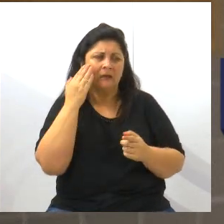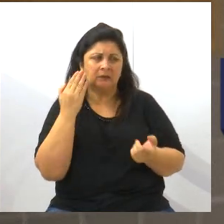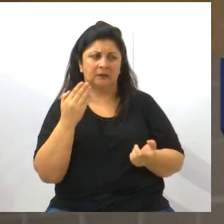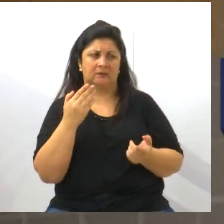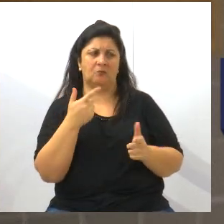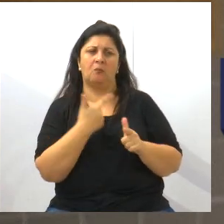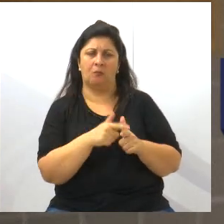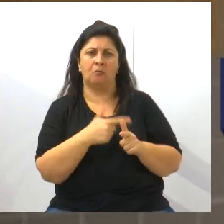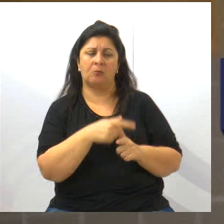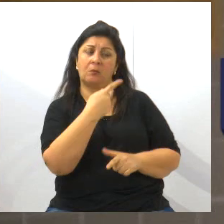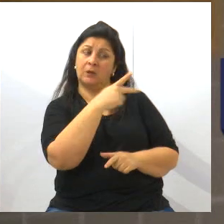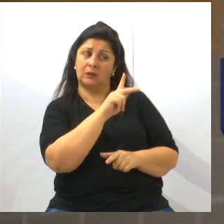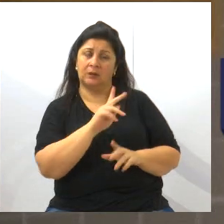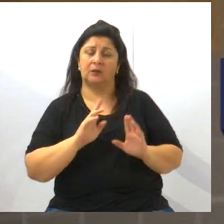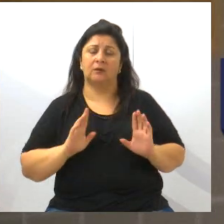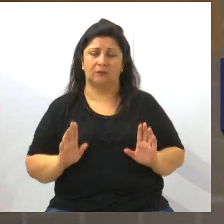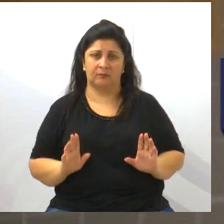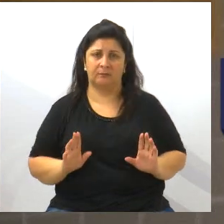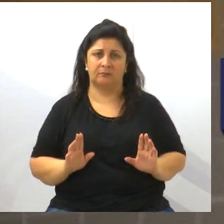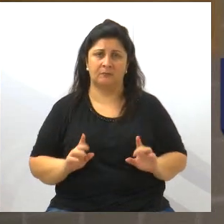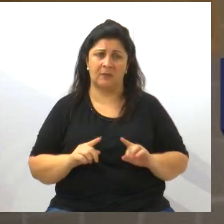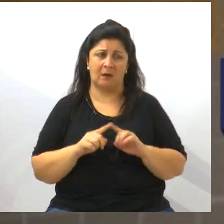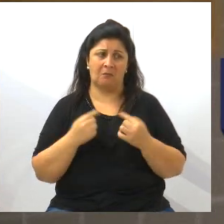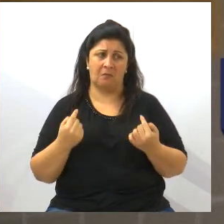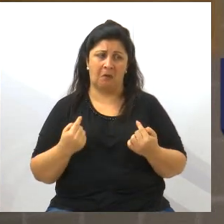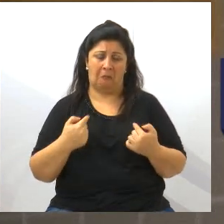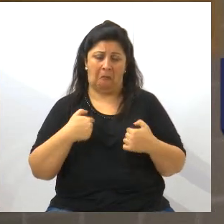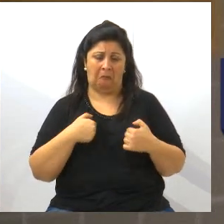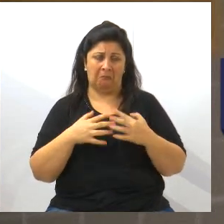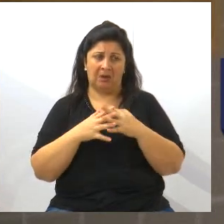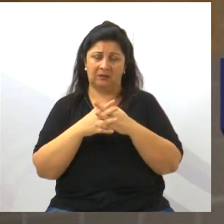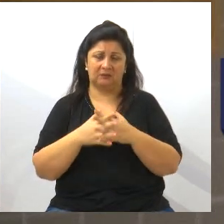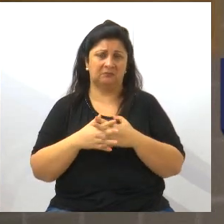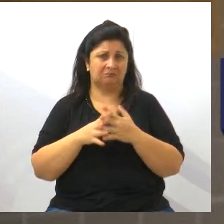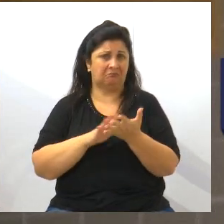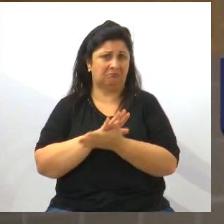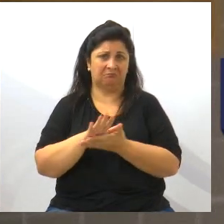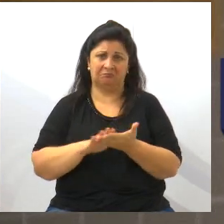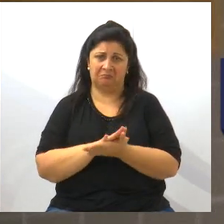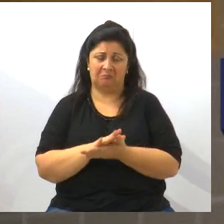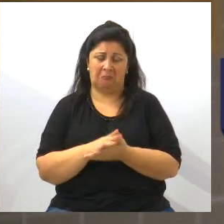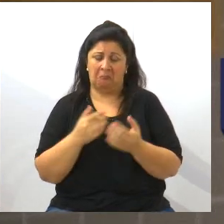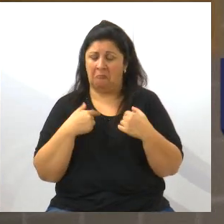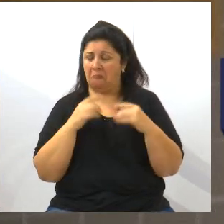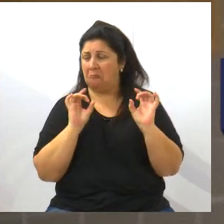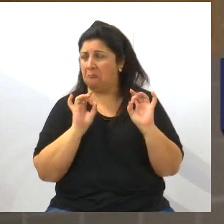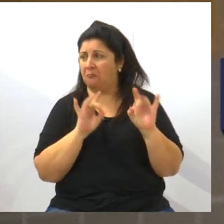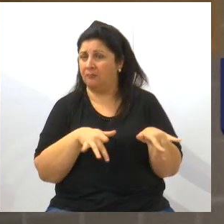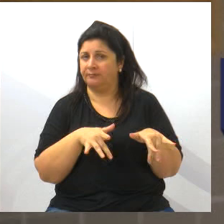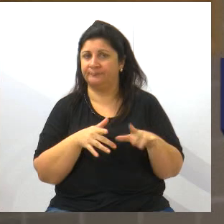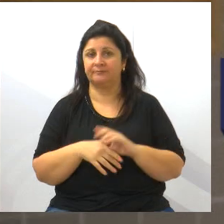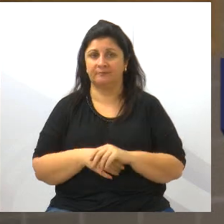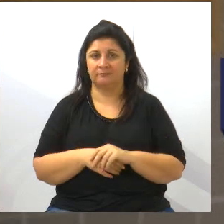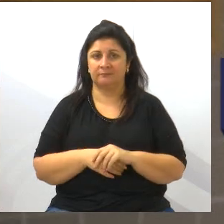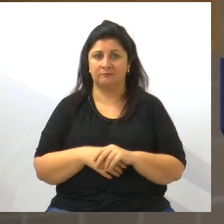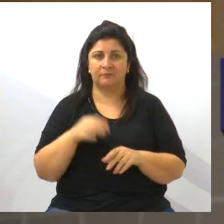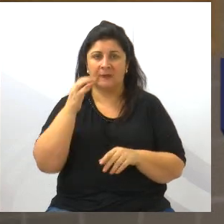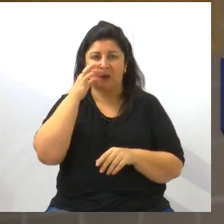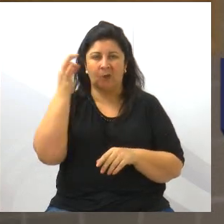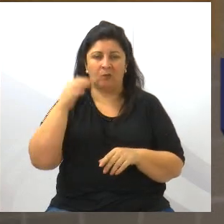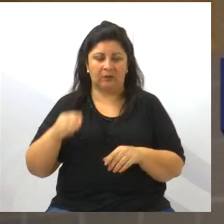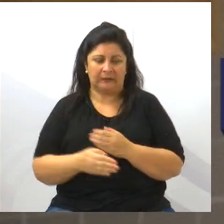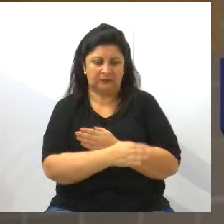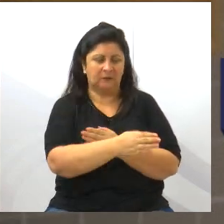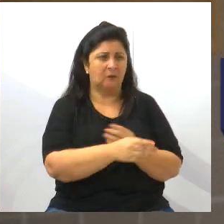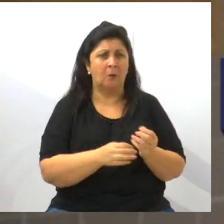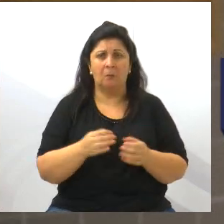grande problema para o senhor, mas não me prejudique em nada e nem me incomoda. O rato foi até o porco